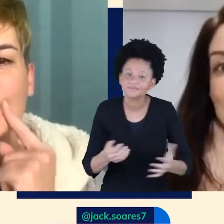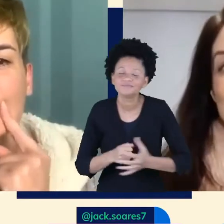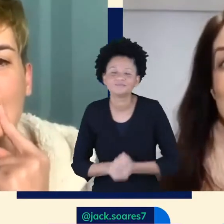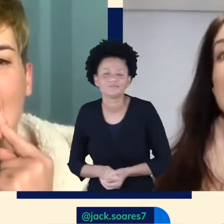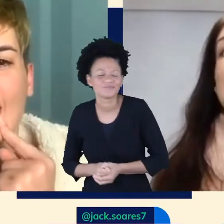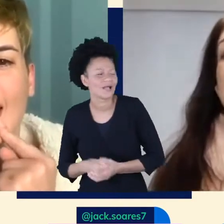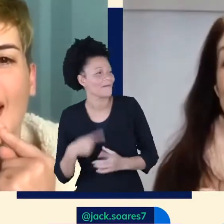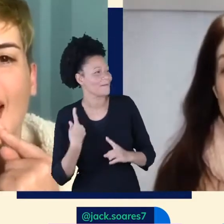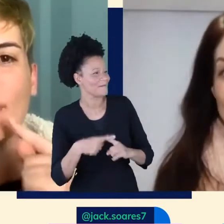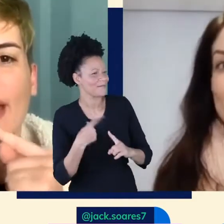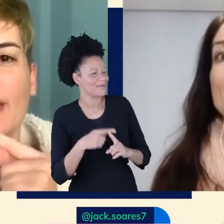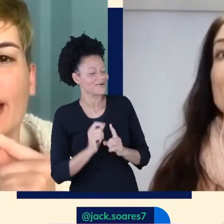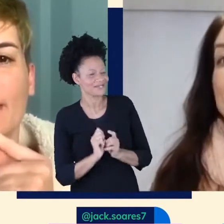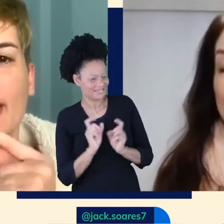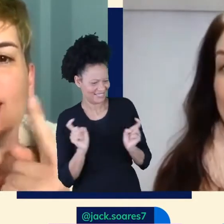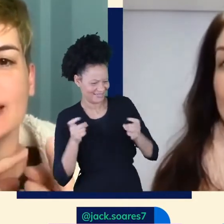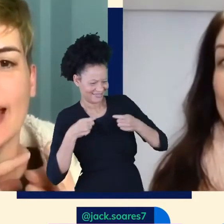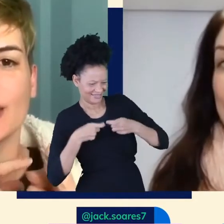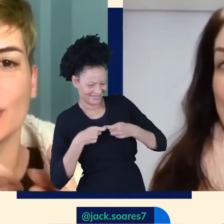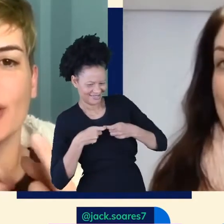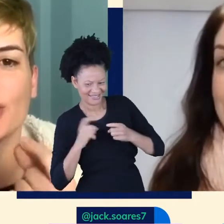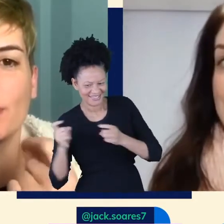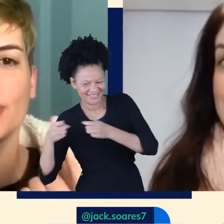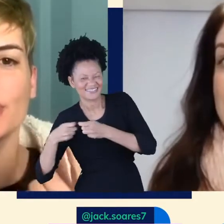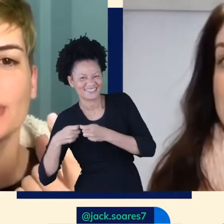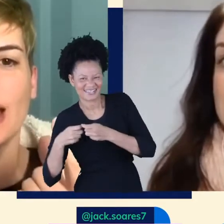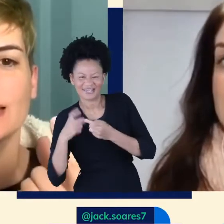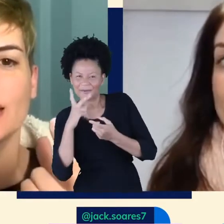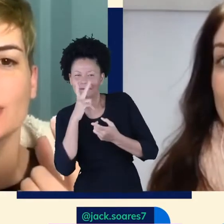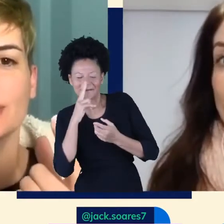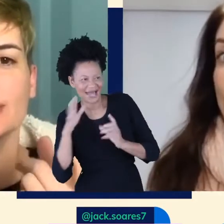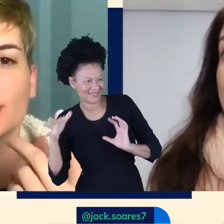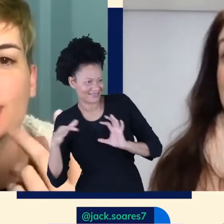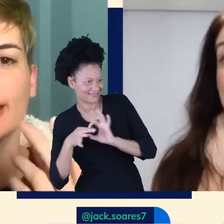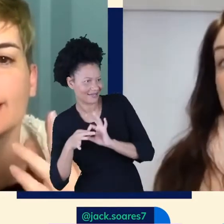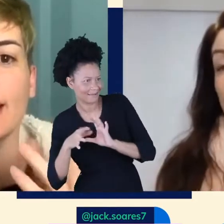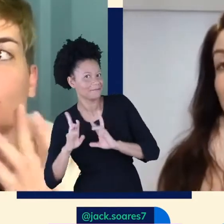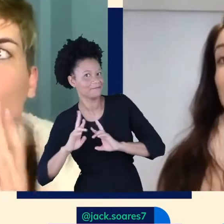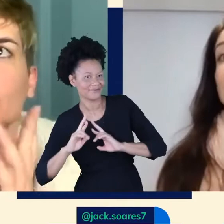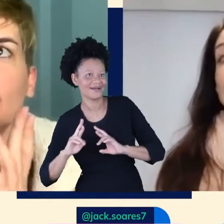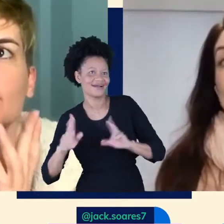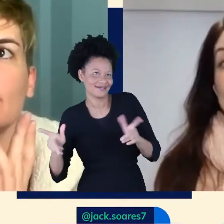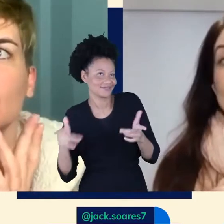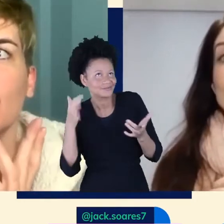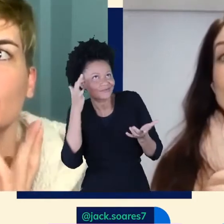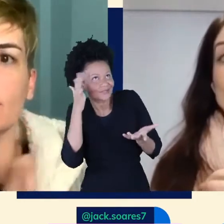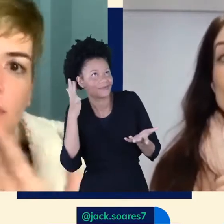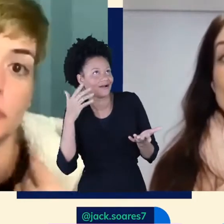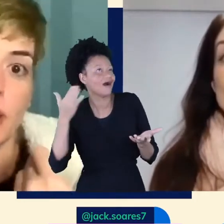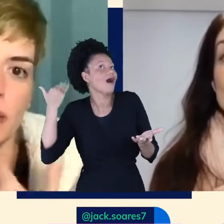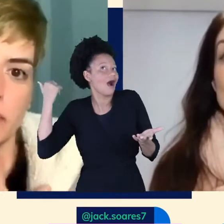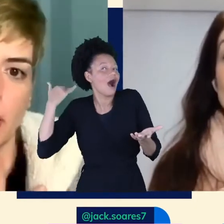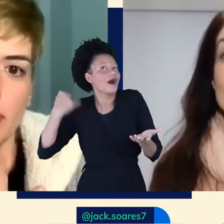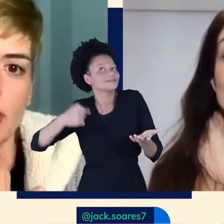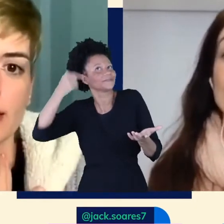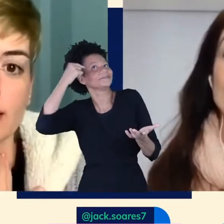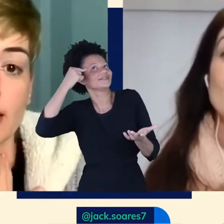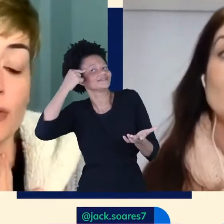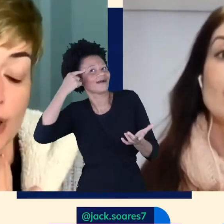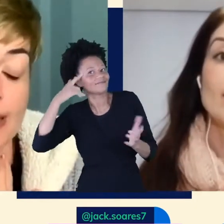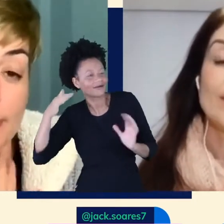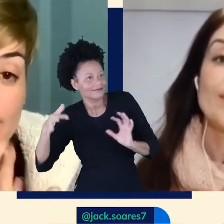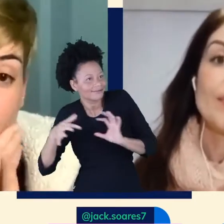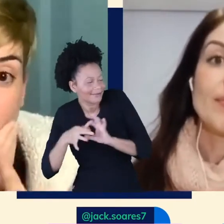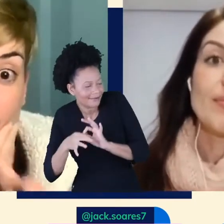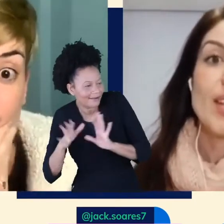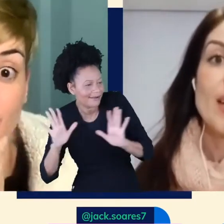bebê pode... A palavra remete a sexo, né? Acho que é por isso que dá essa coisa, que sexualidade é tudo que tem que ser ligado a... Não sei, para mim, eu